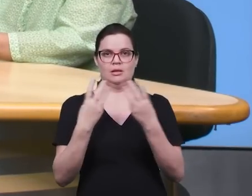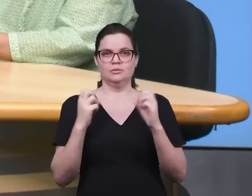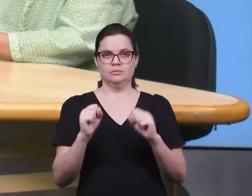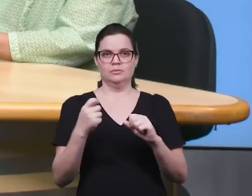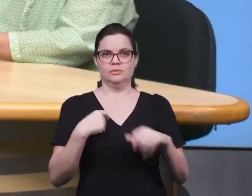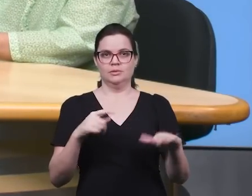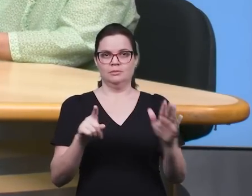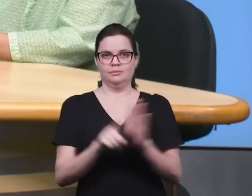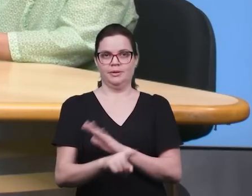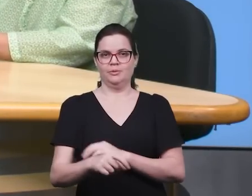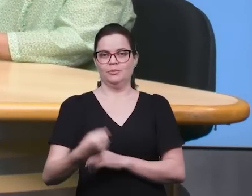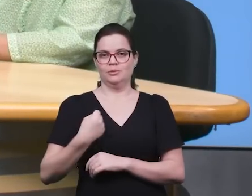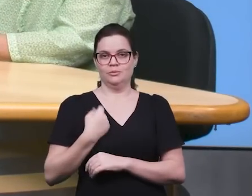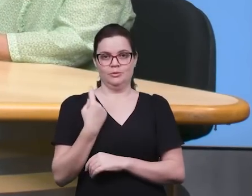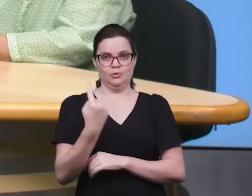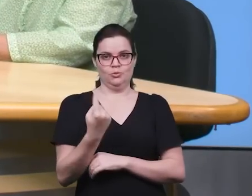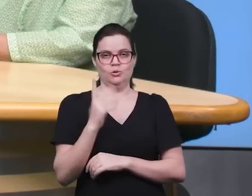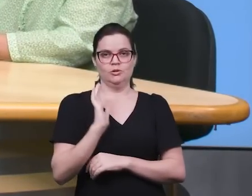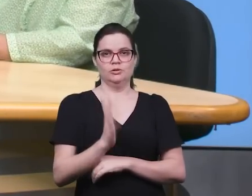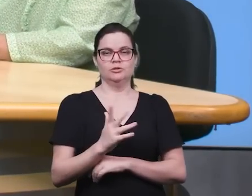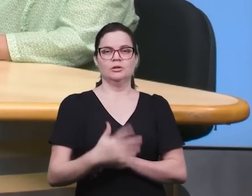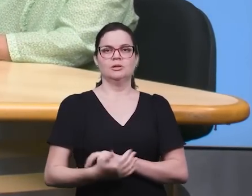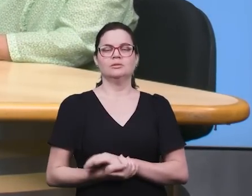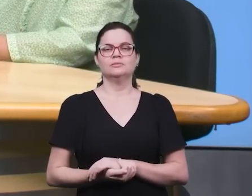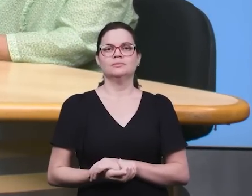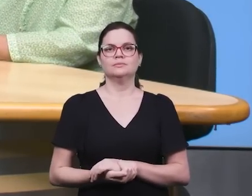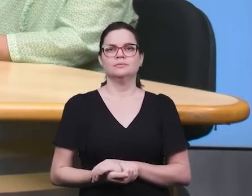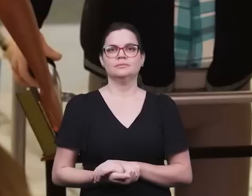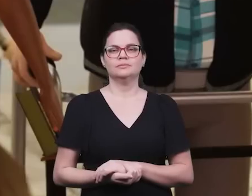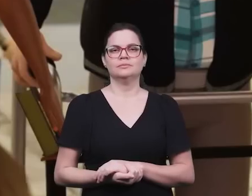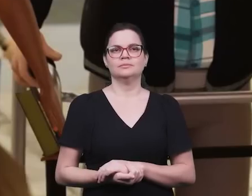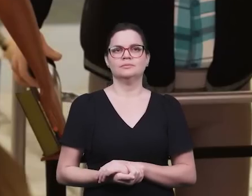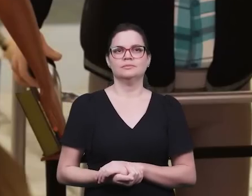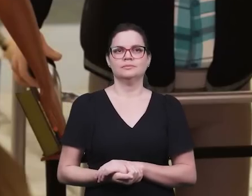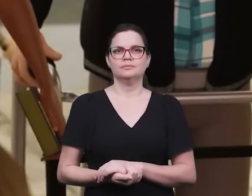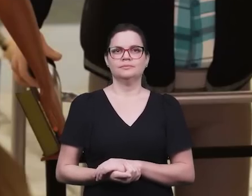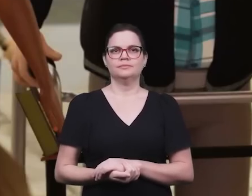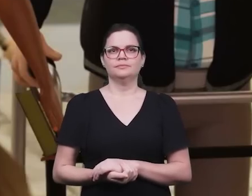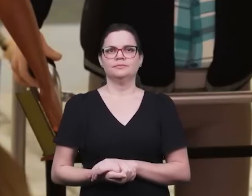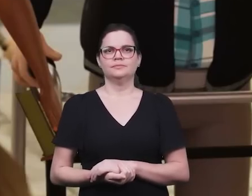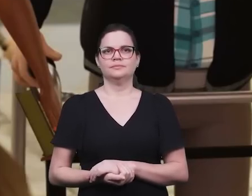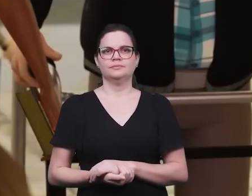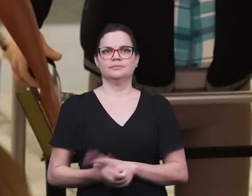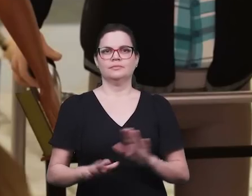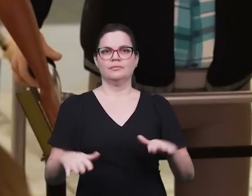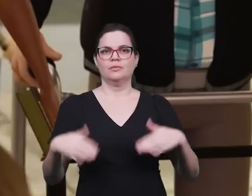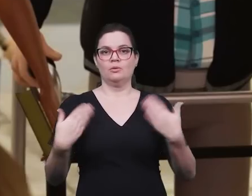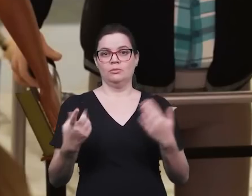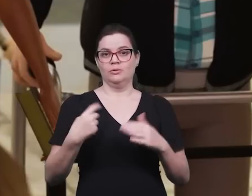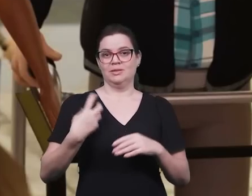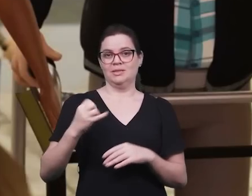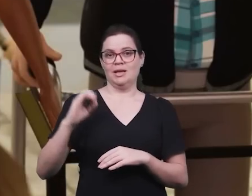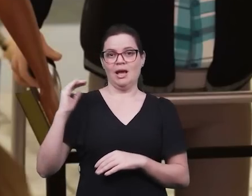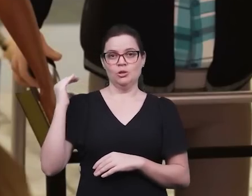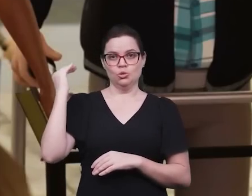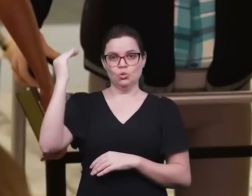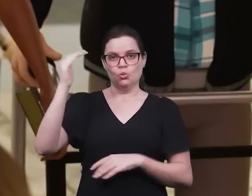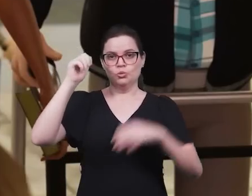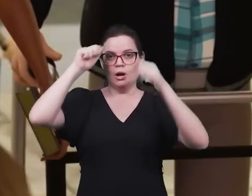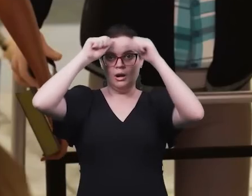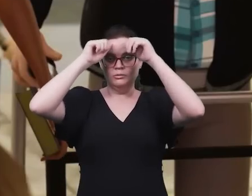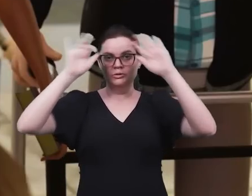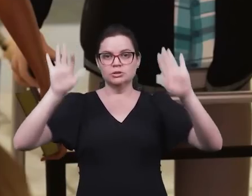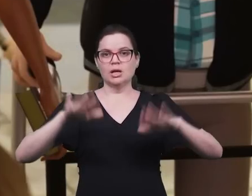começar com a primeira pergunta Sim, que nós sim. separamos para fazer para você, Roberto. Quais são os principais desafios que adultos